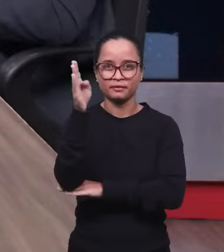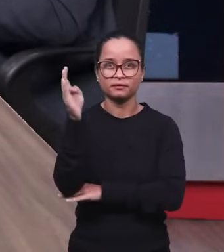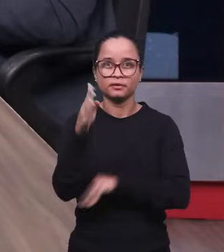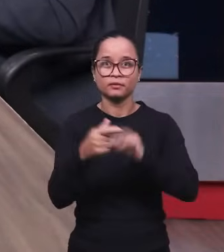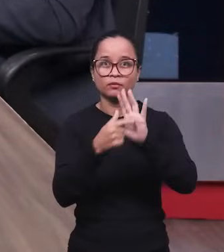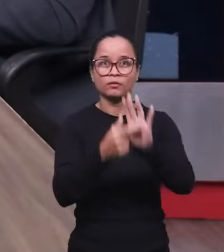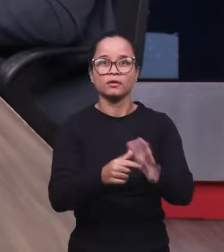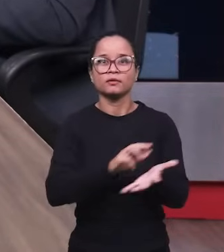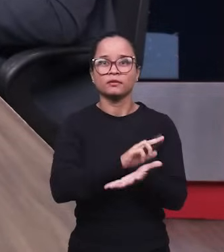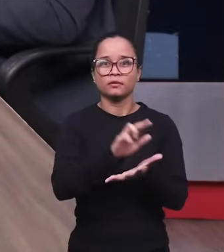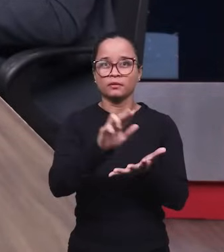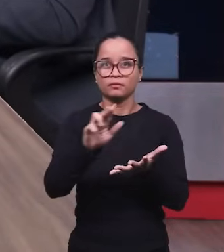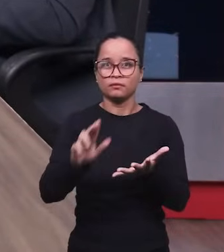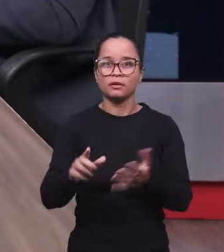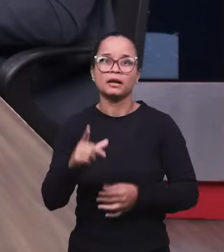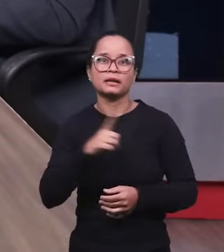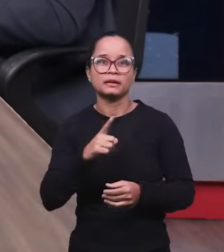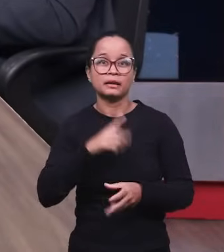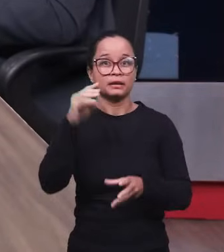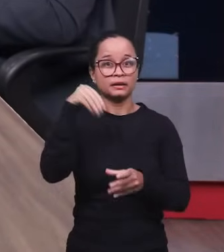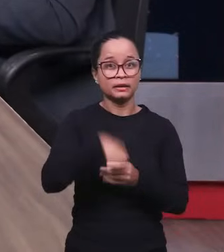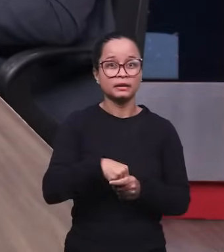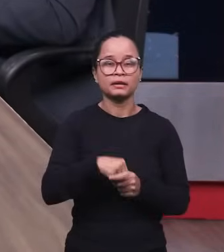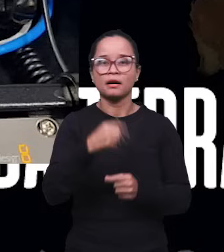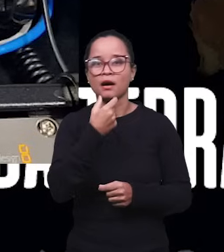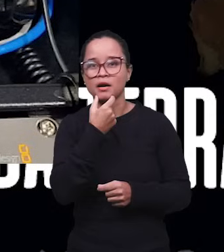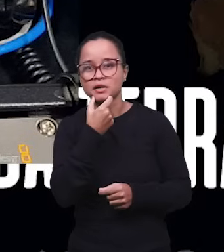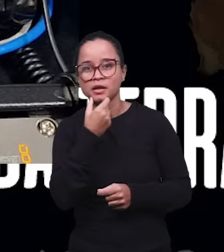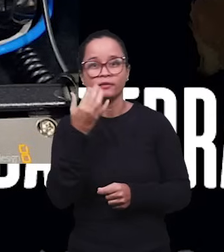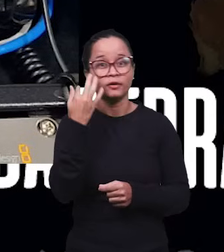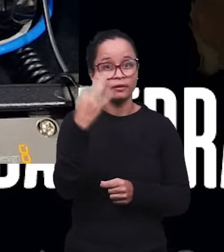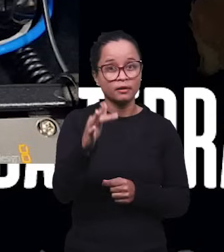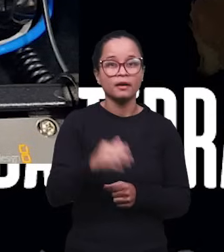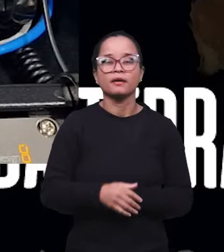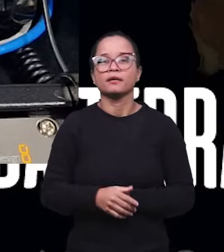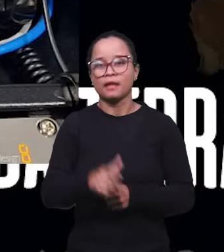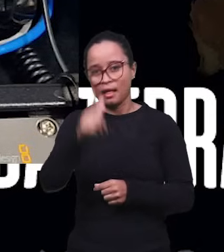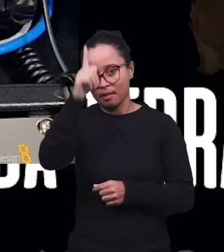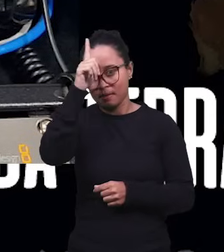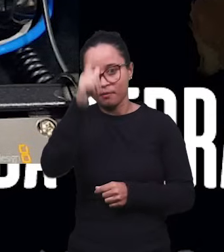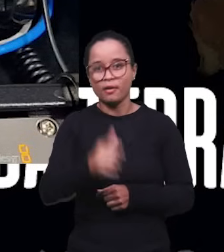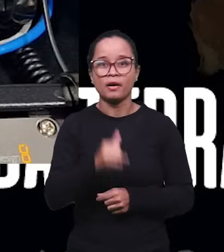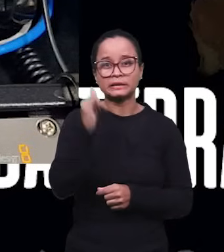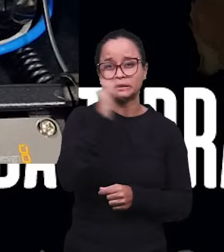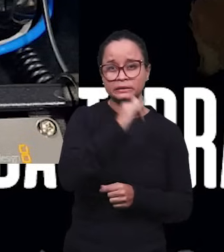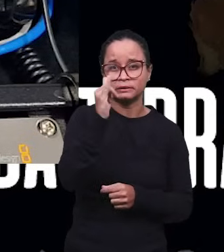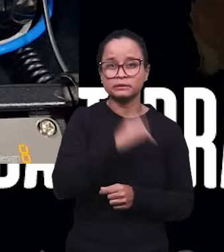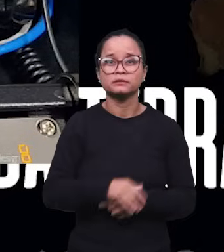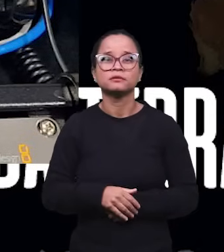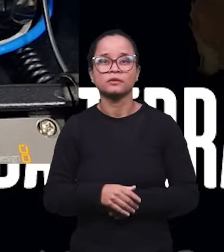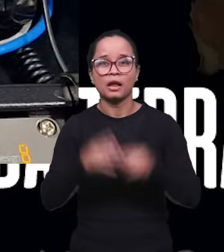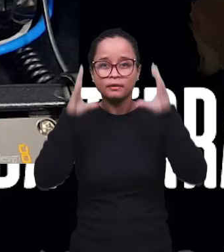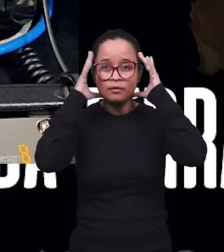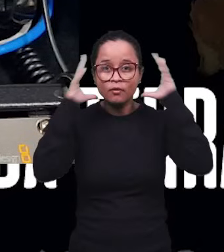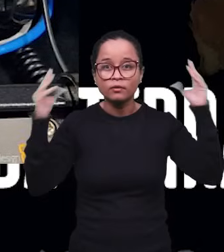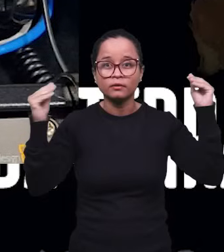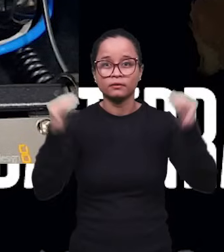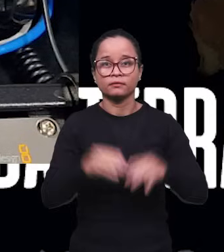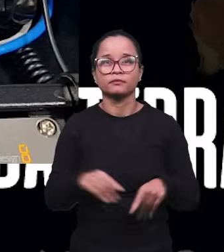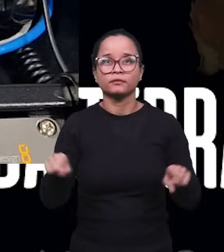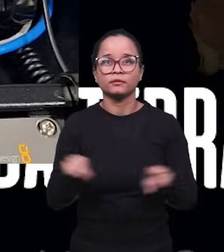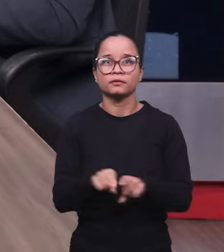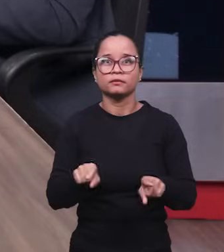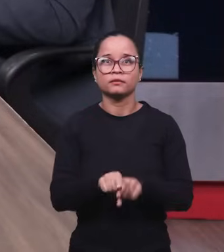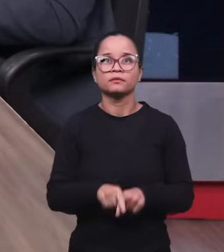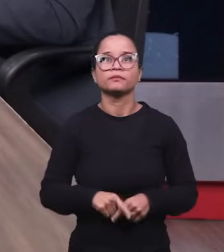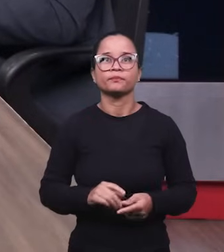ó, os vários canais, tem aqui inclusive grego aqui, tem inglês, tem francês, tem alemão, tem italiano, tem holandês, nós